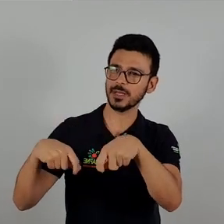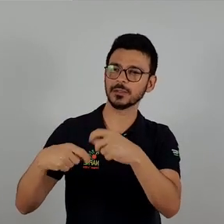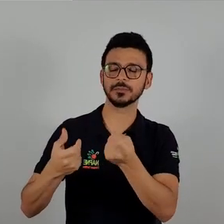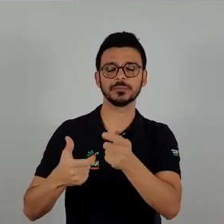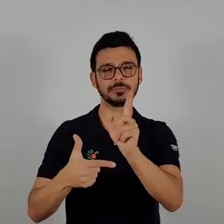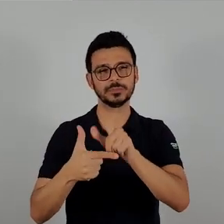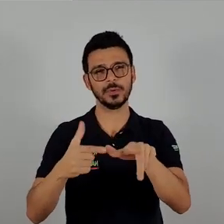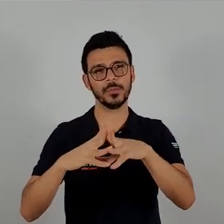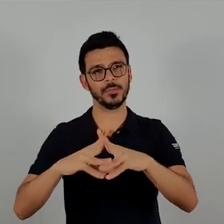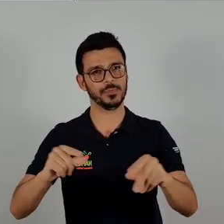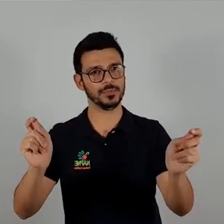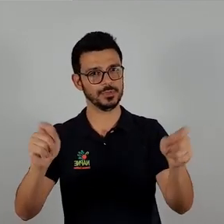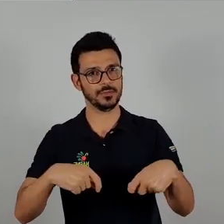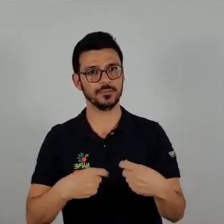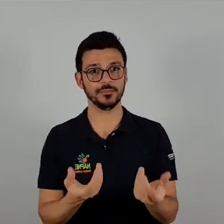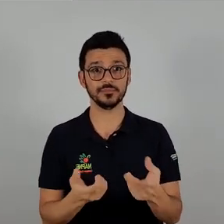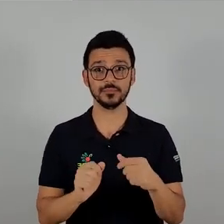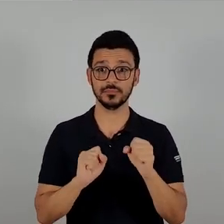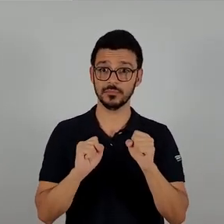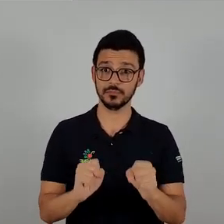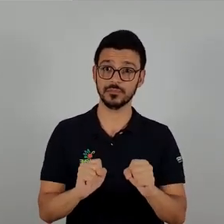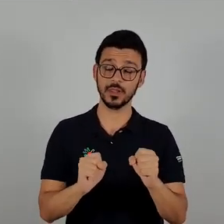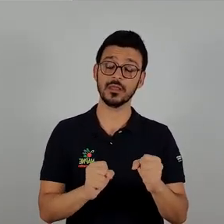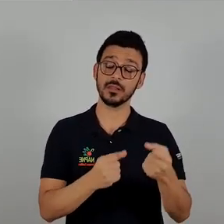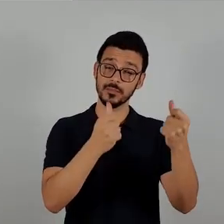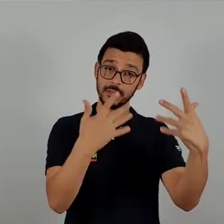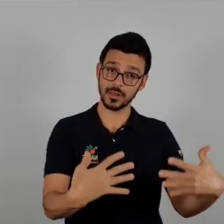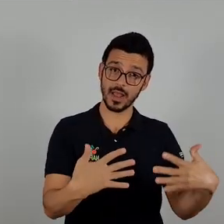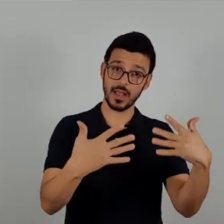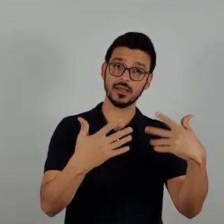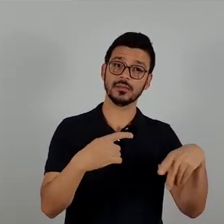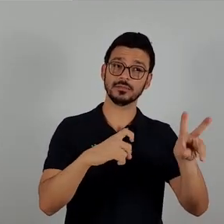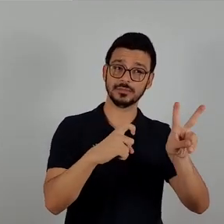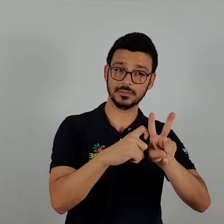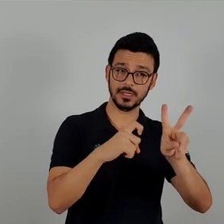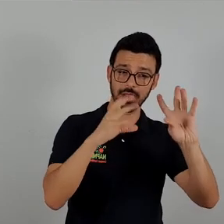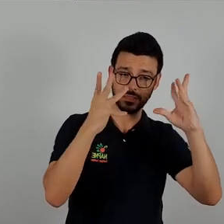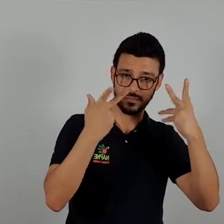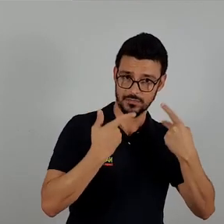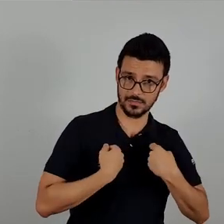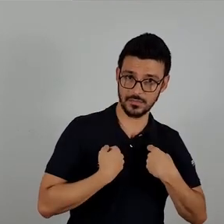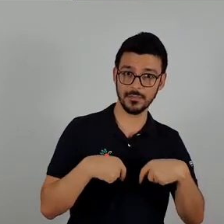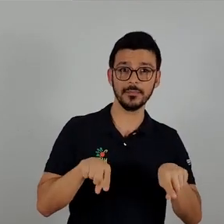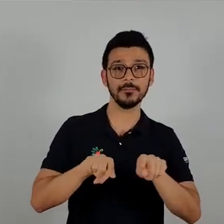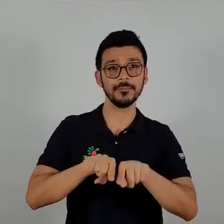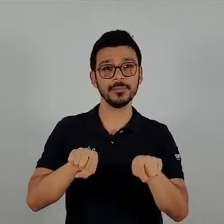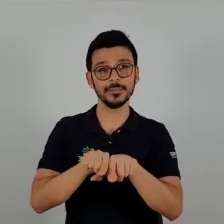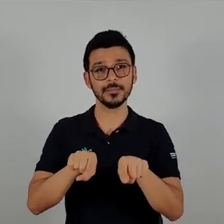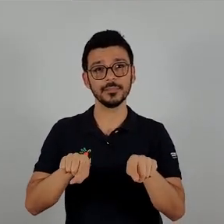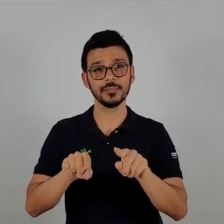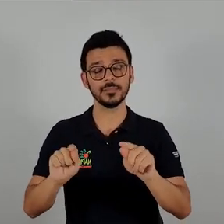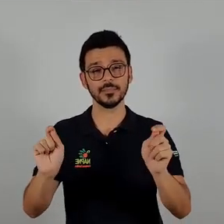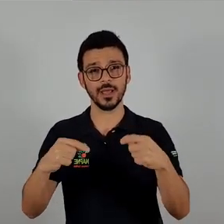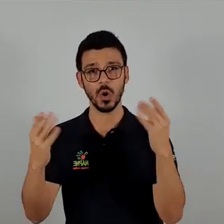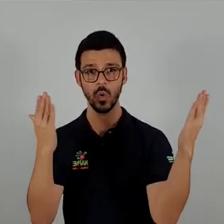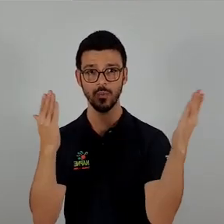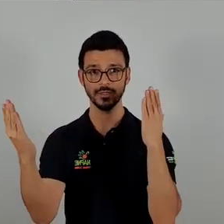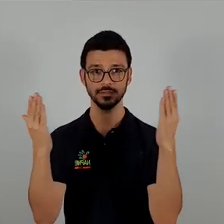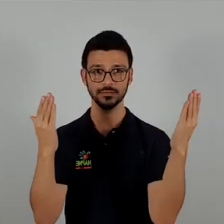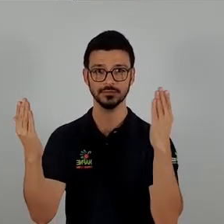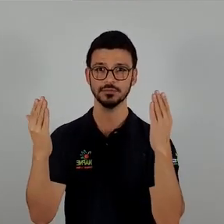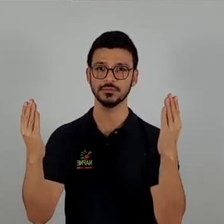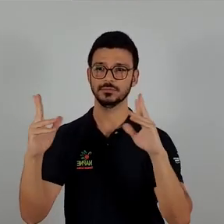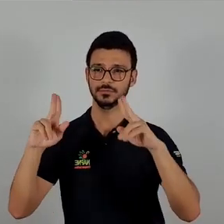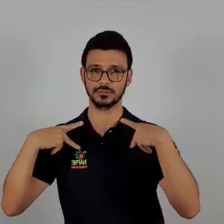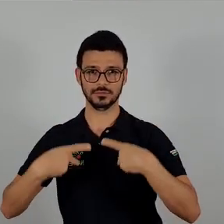de comparativo, para que você entenda melhor, passando por você, o que o animal poderia sentir, mas focaremos, né, com mais